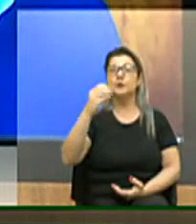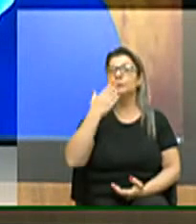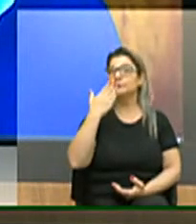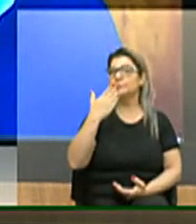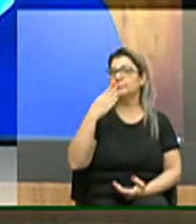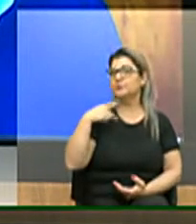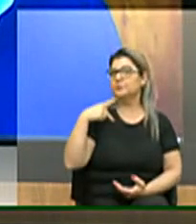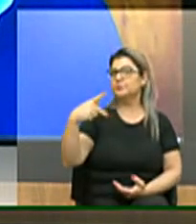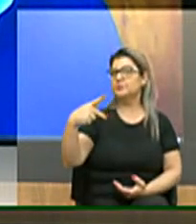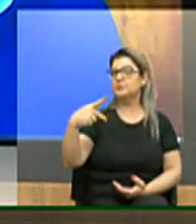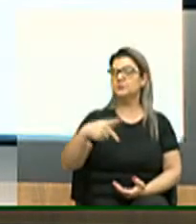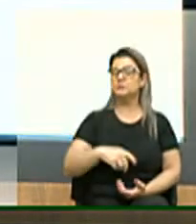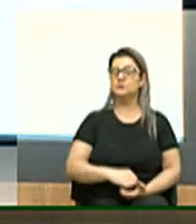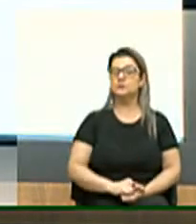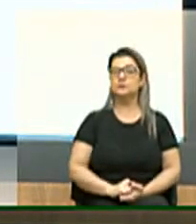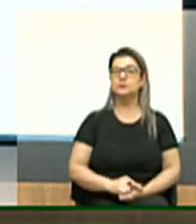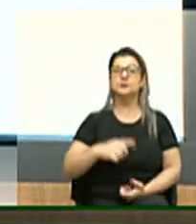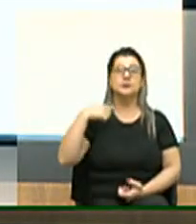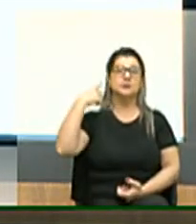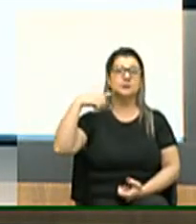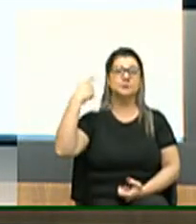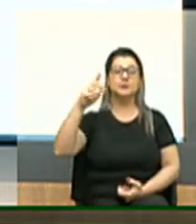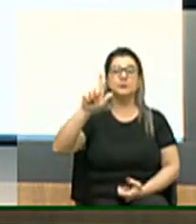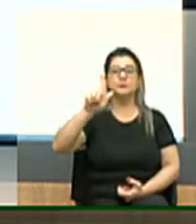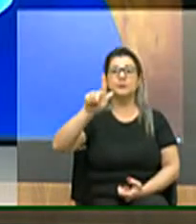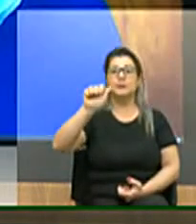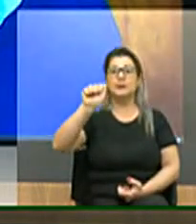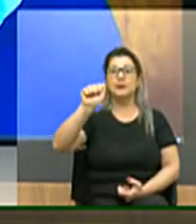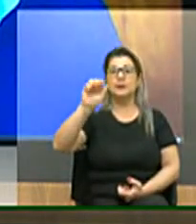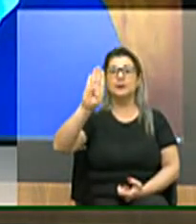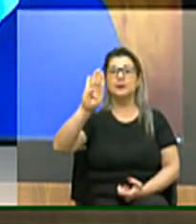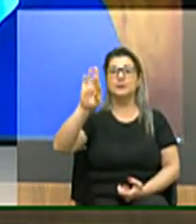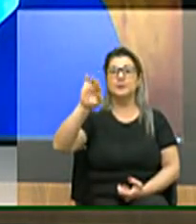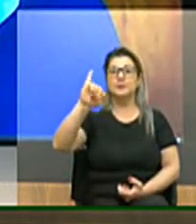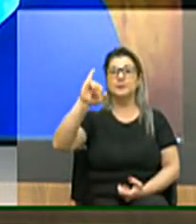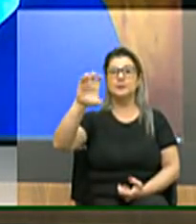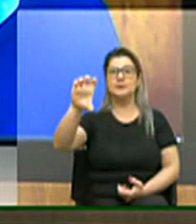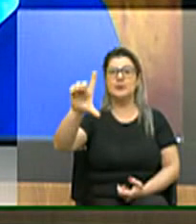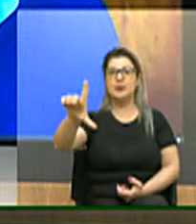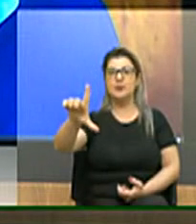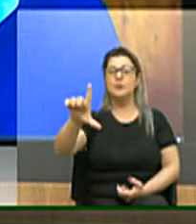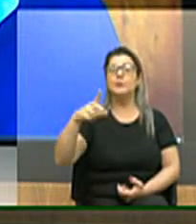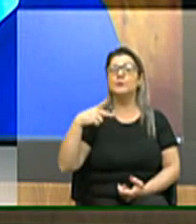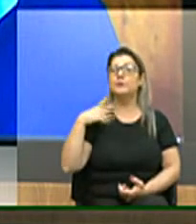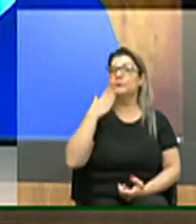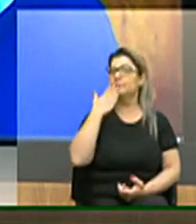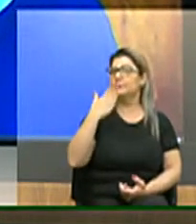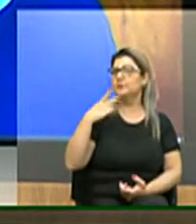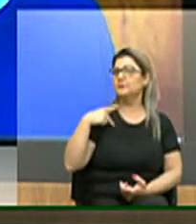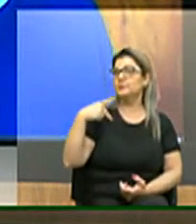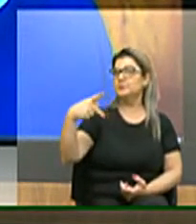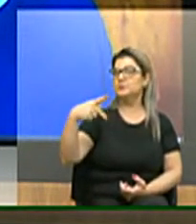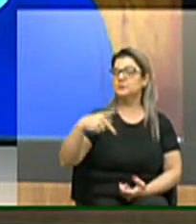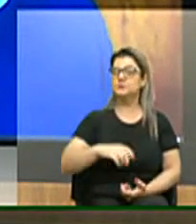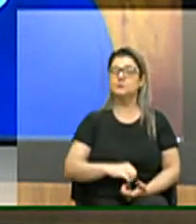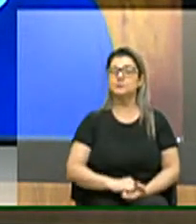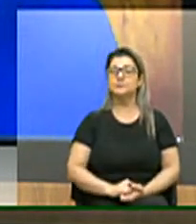Favorável, presidente. Deputado Gabriel Souza. Gabriel, favorável, presidente.